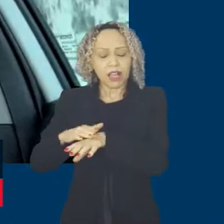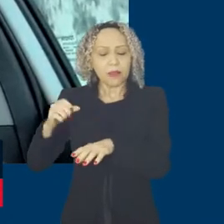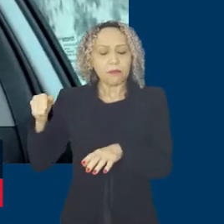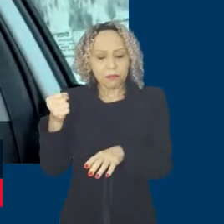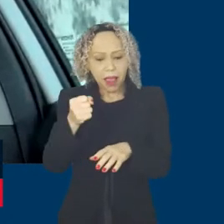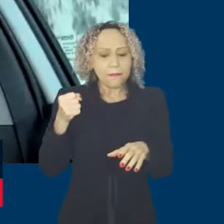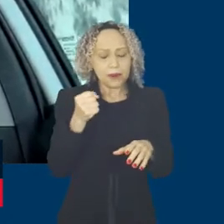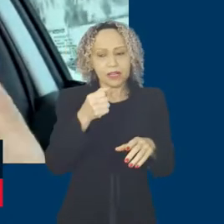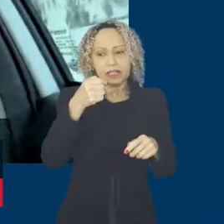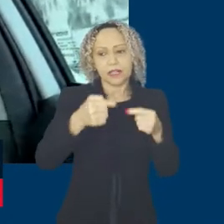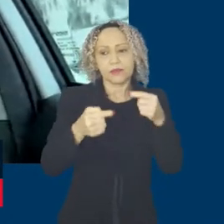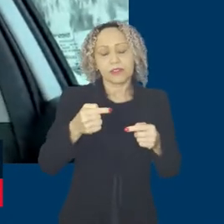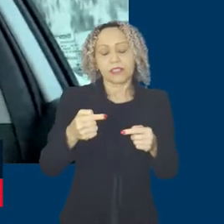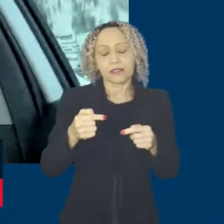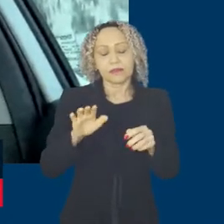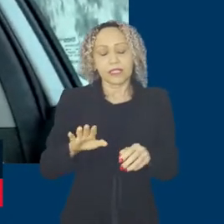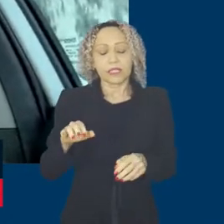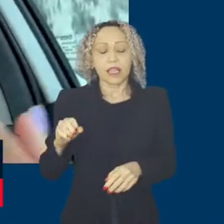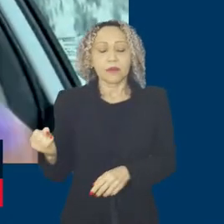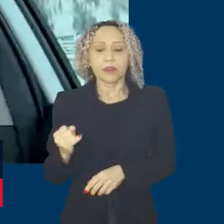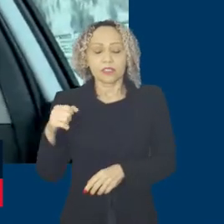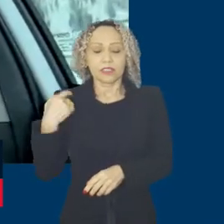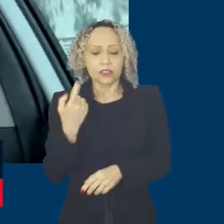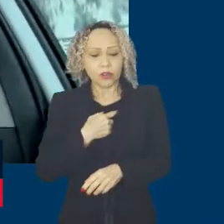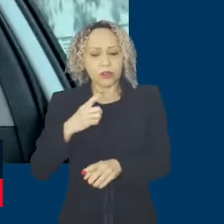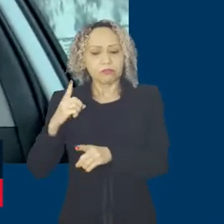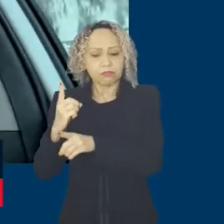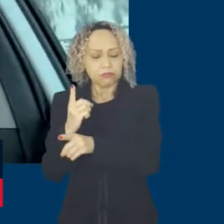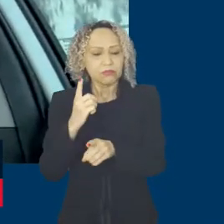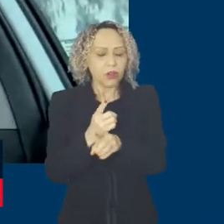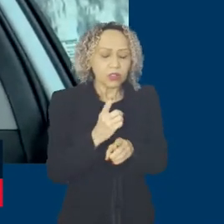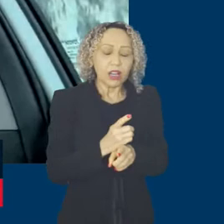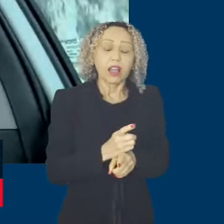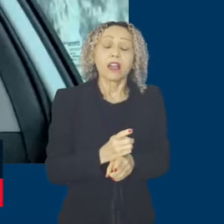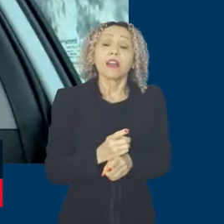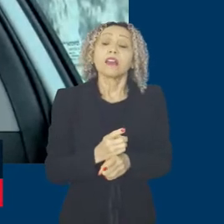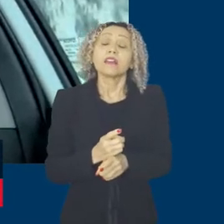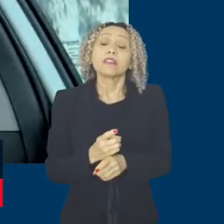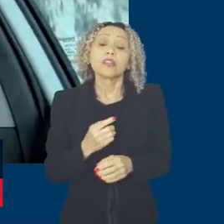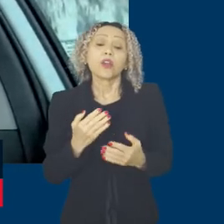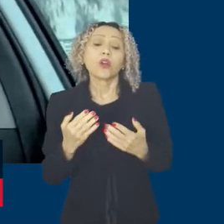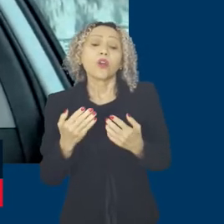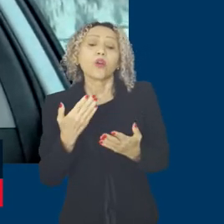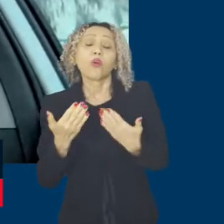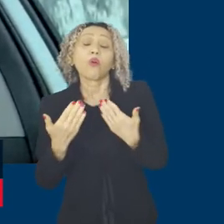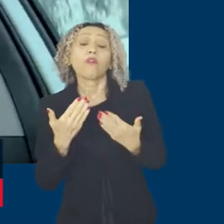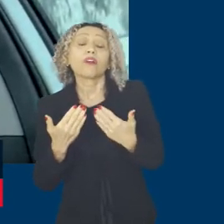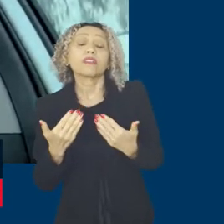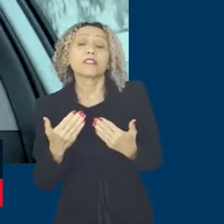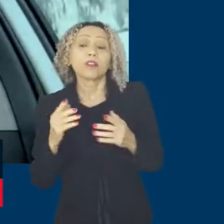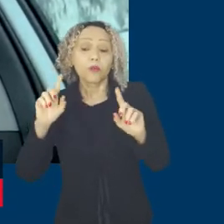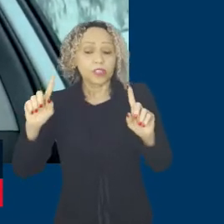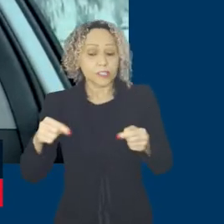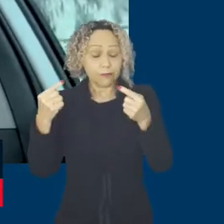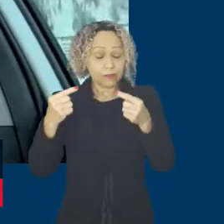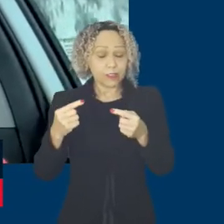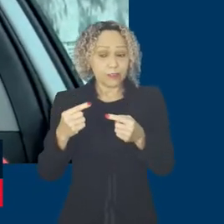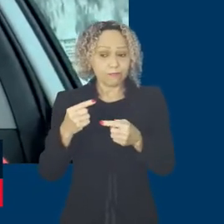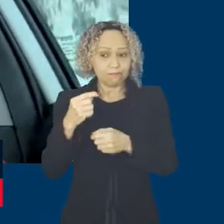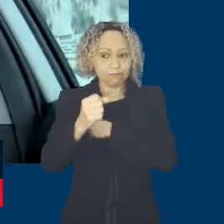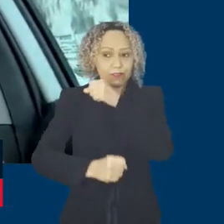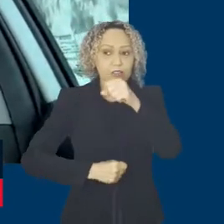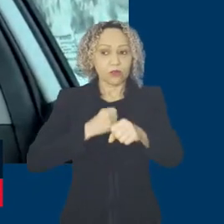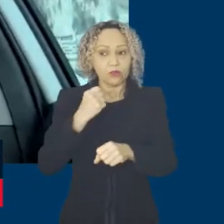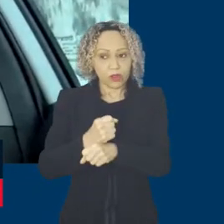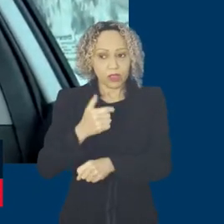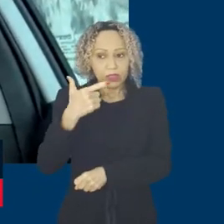se encontrar, se reencontrar e falar dos desafios que estão colocados. Ano que vem tem eleição, 2024, mas